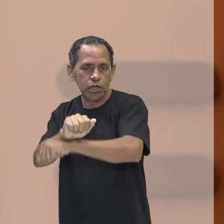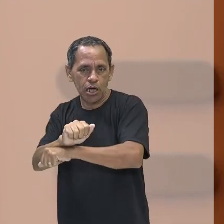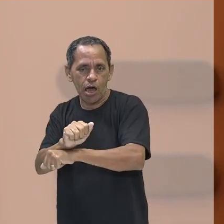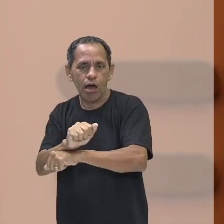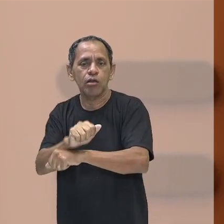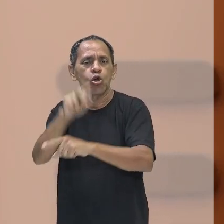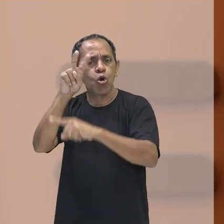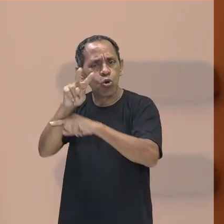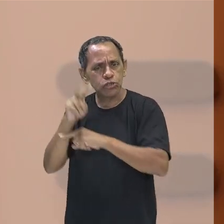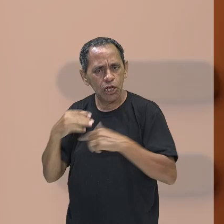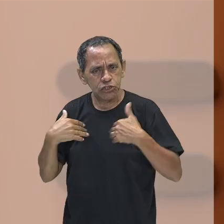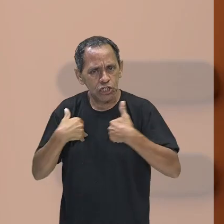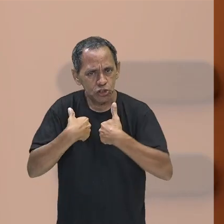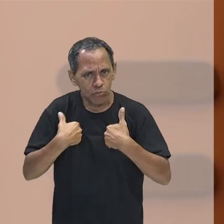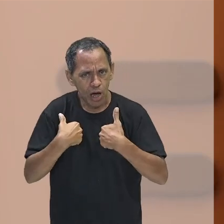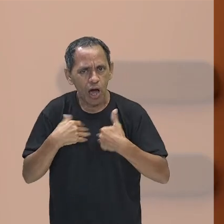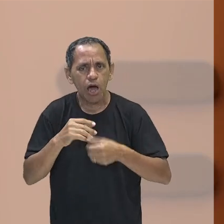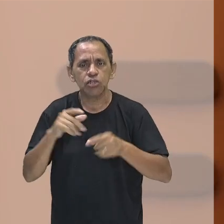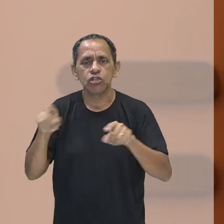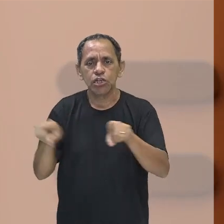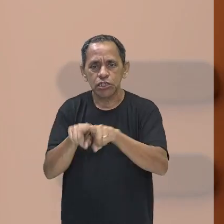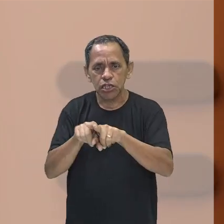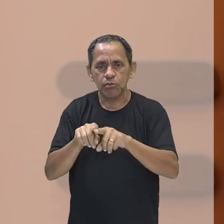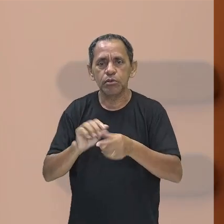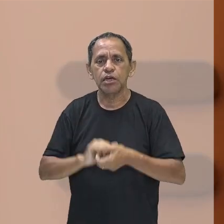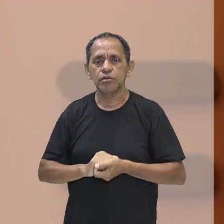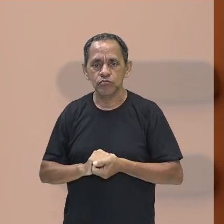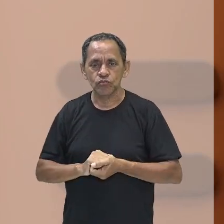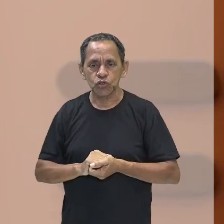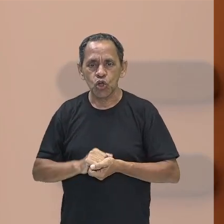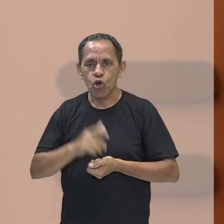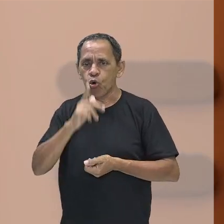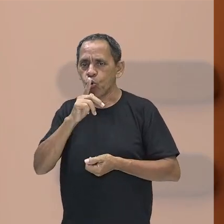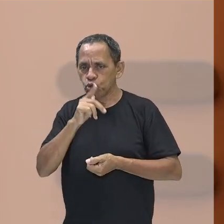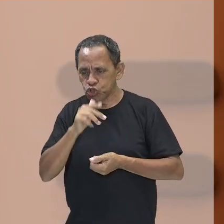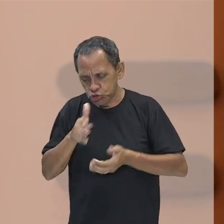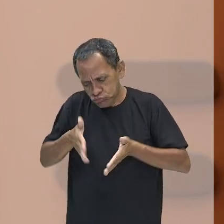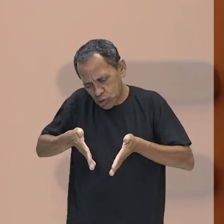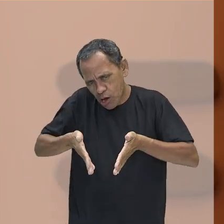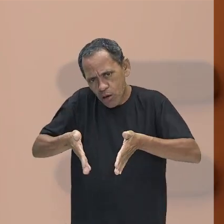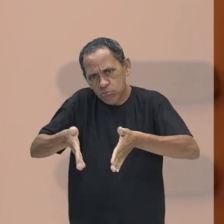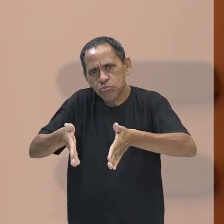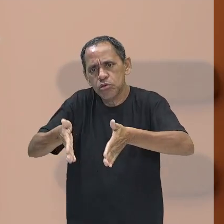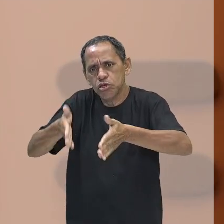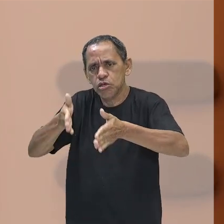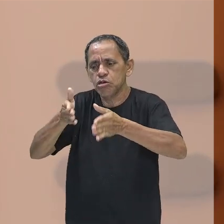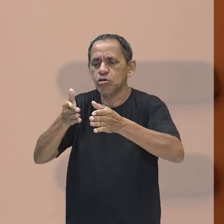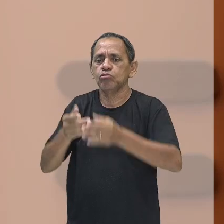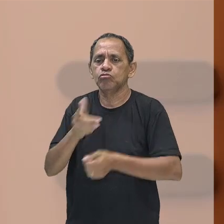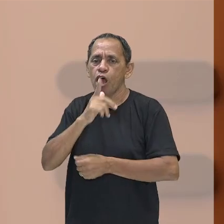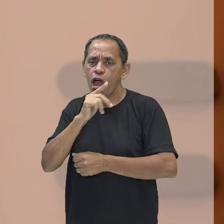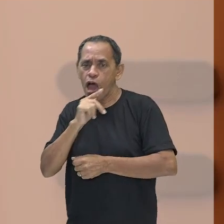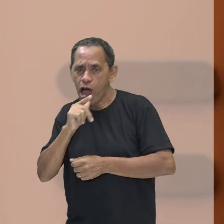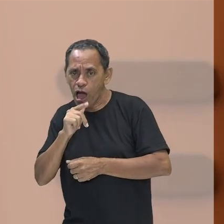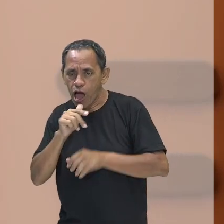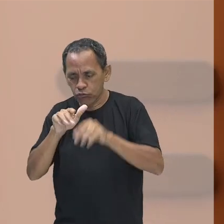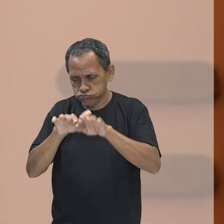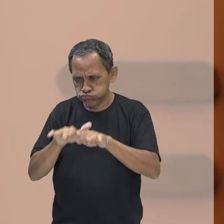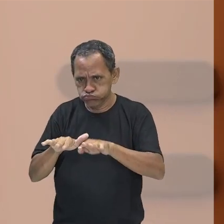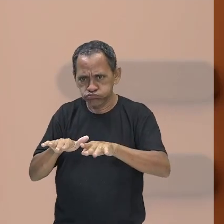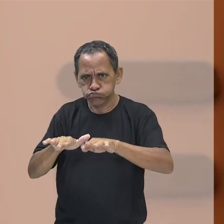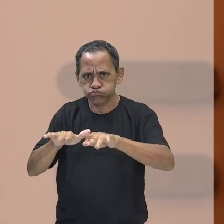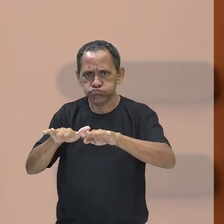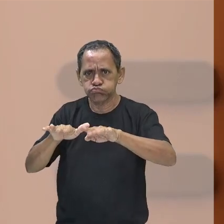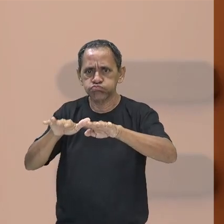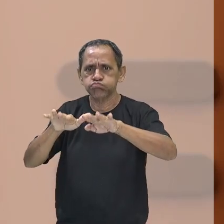que a segmentação dos rios torna a terra fértil, né, gente? Imagine na várzea, quando